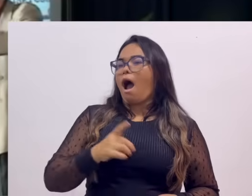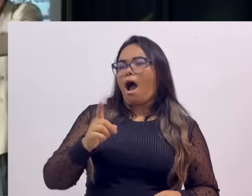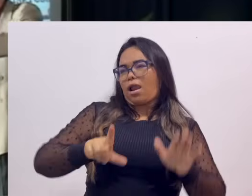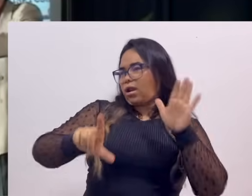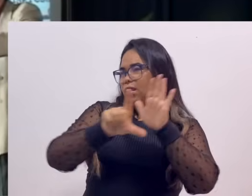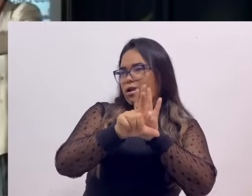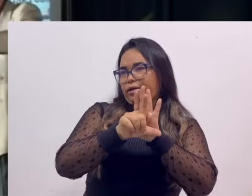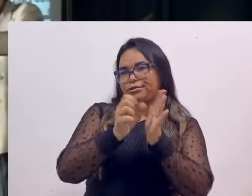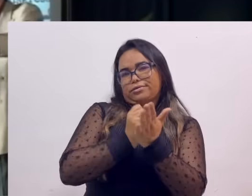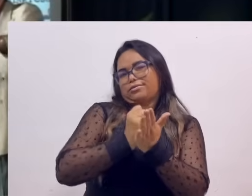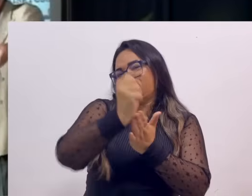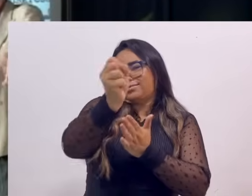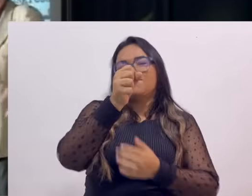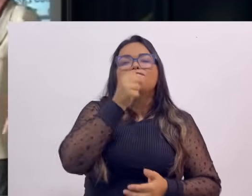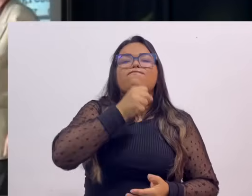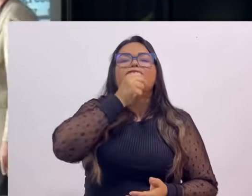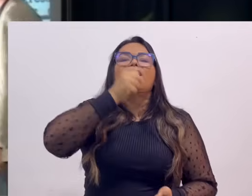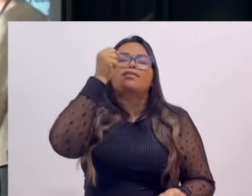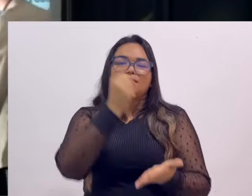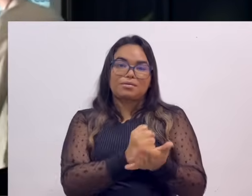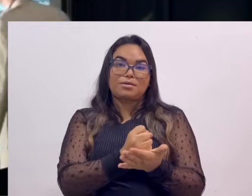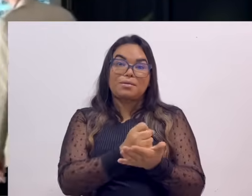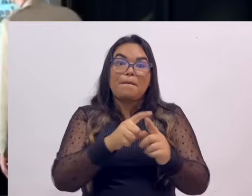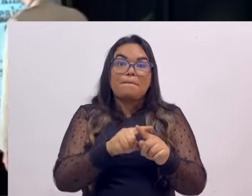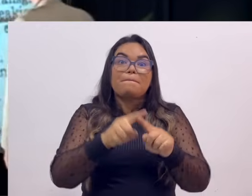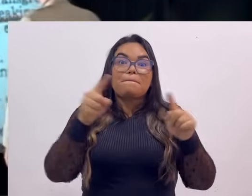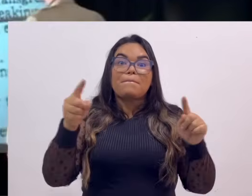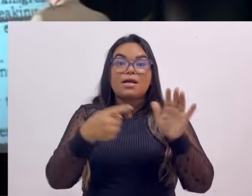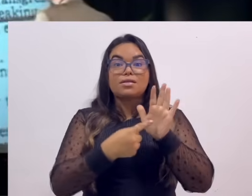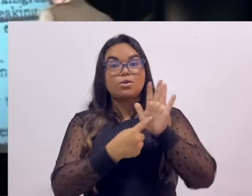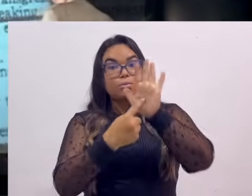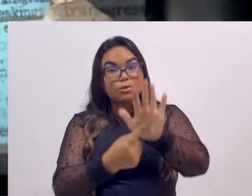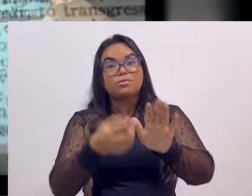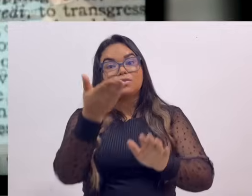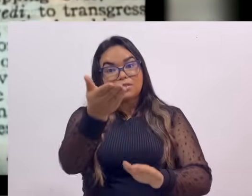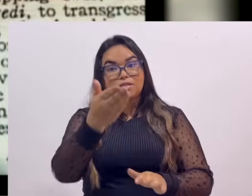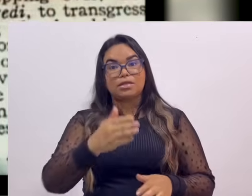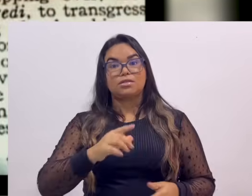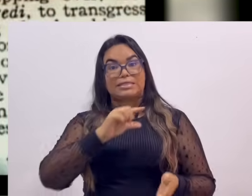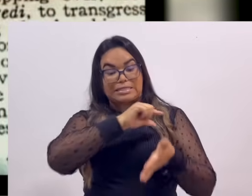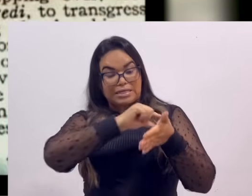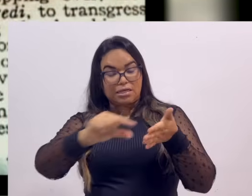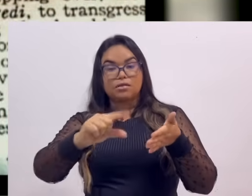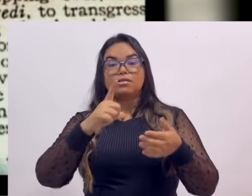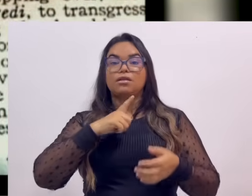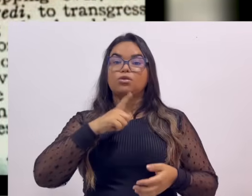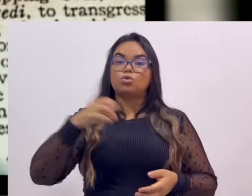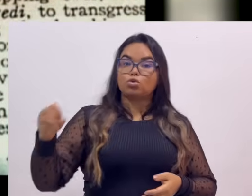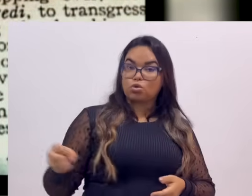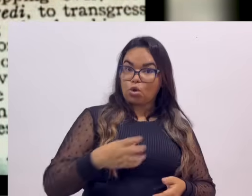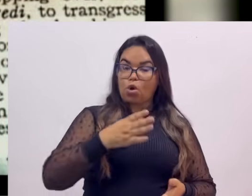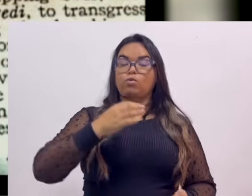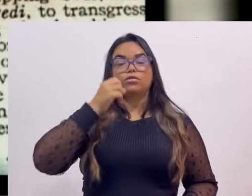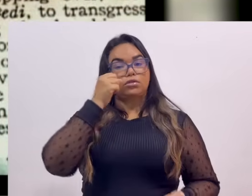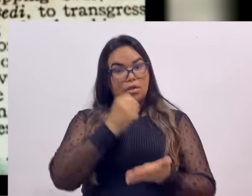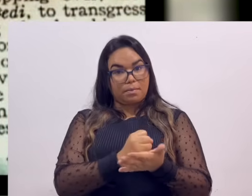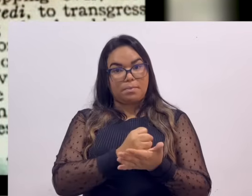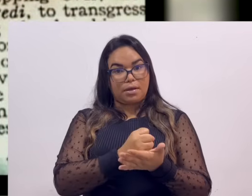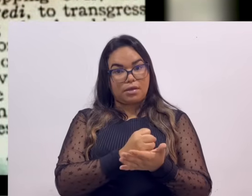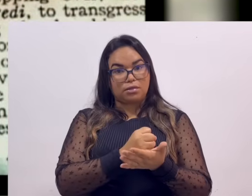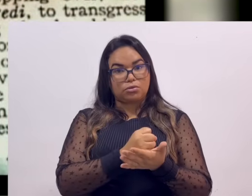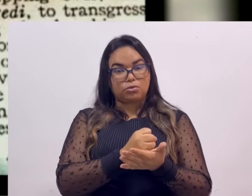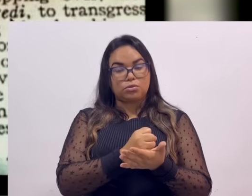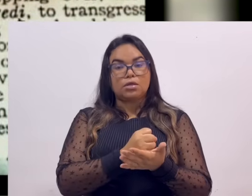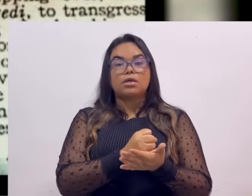Testamento. Agora, a definição que acabamos de ler está no Novo Testamento, sobre o pecado. Então, se olharmos no dicionário, o